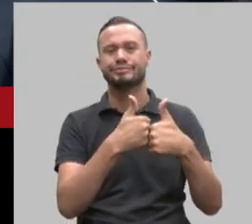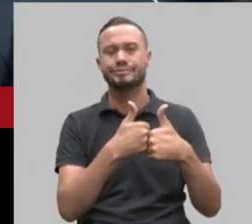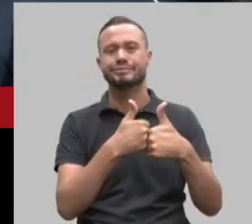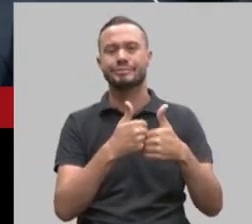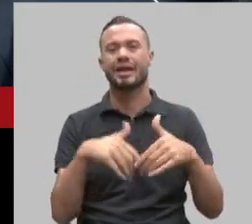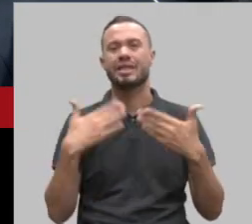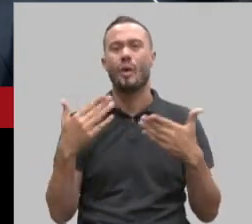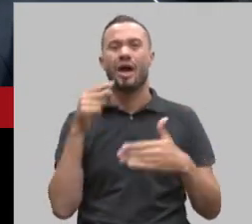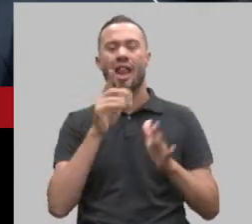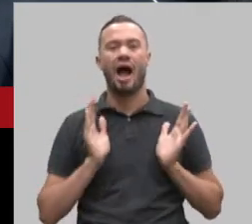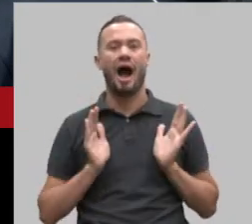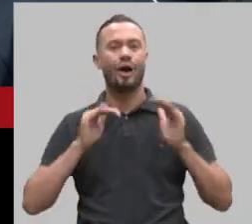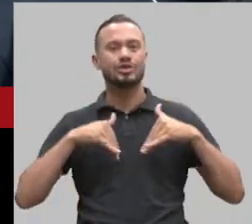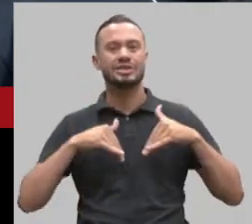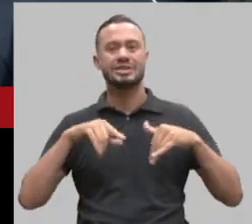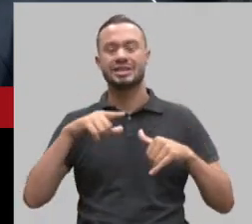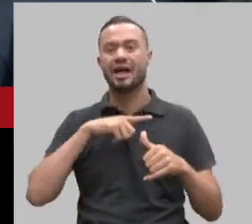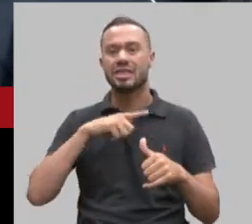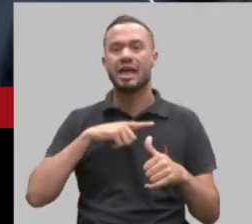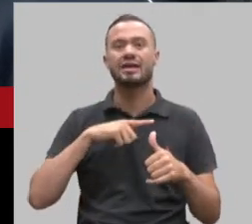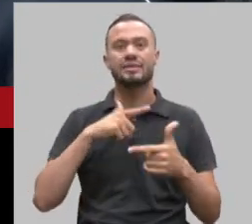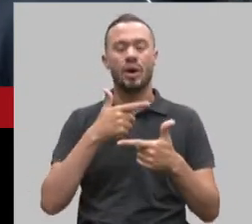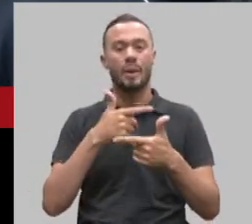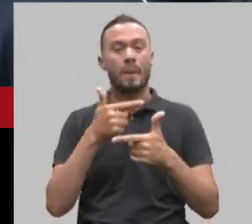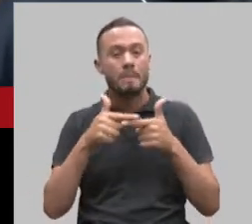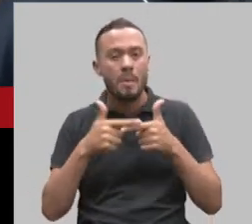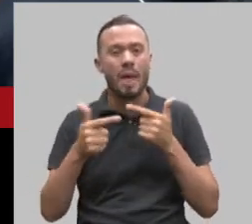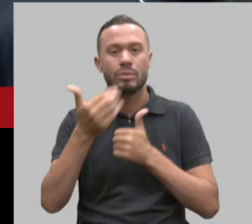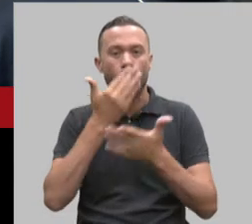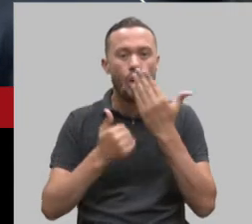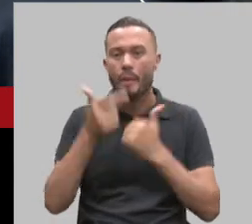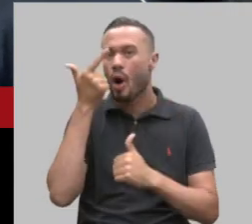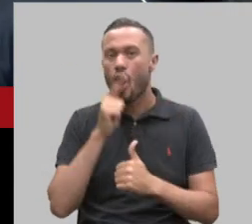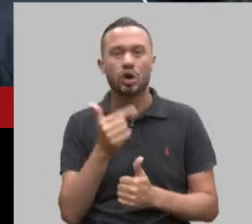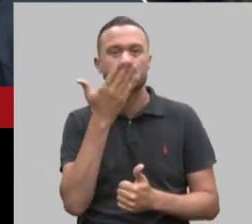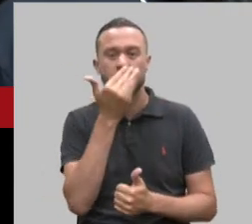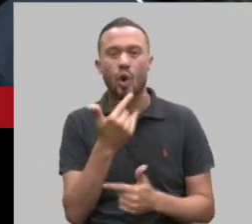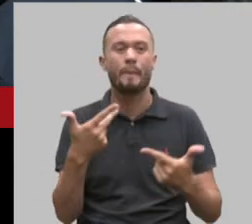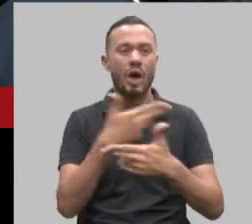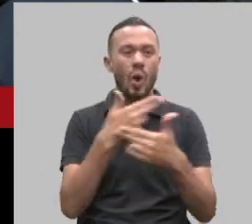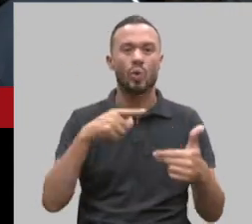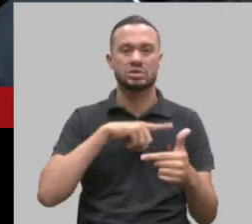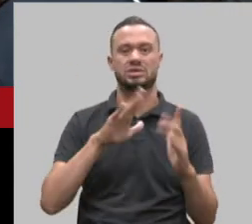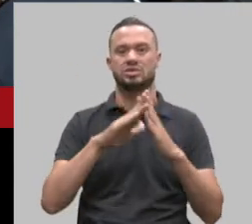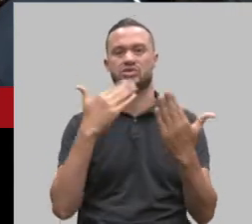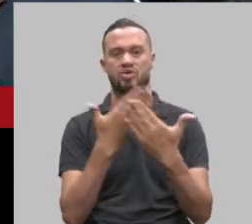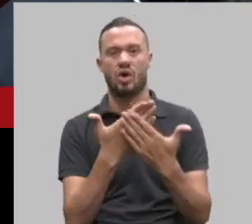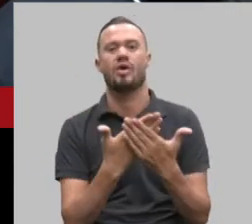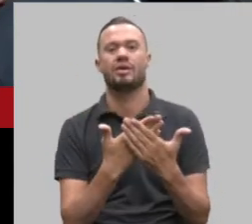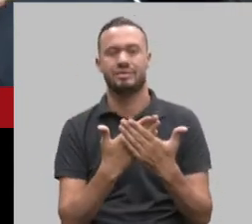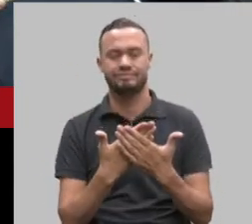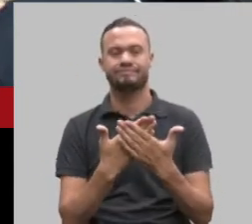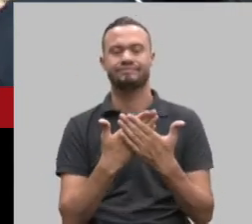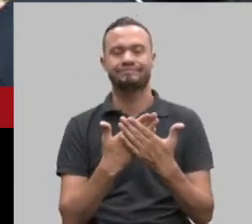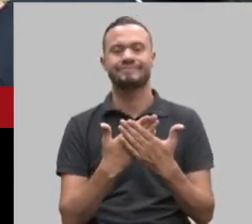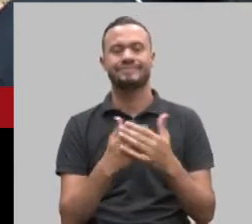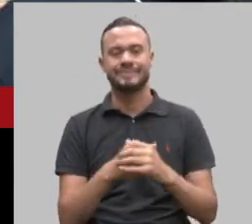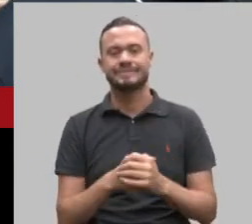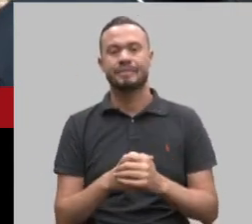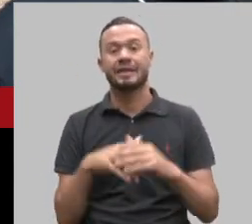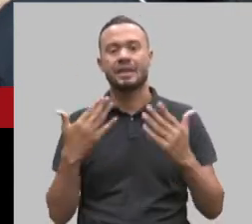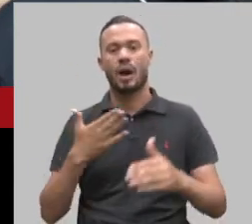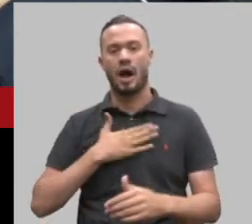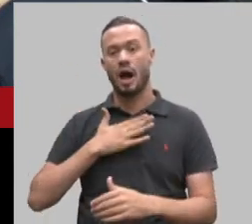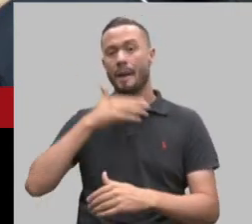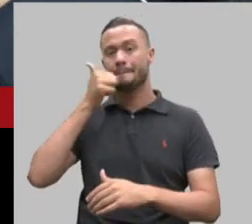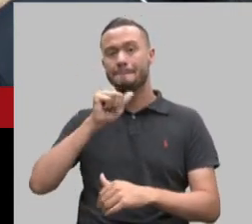autista ele tem restrição alimentar então ele não consegue comer o que dão na na Cantina sabe então minha mãe manda